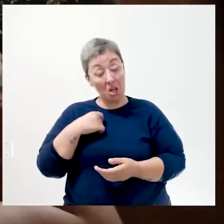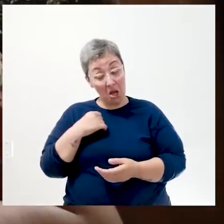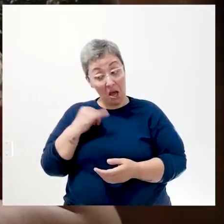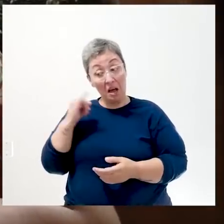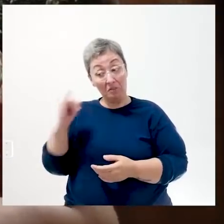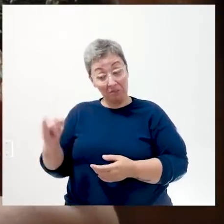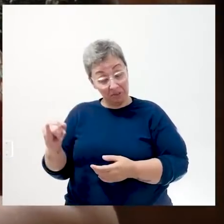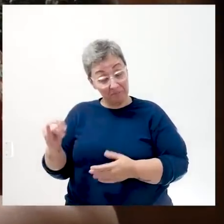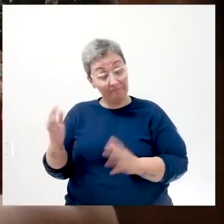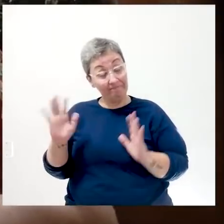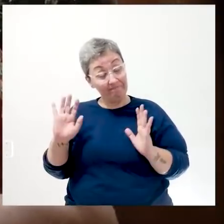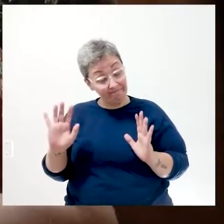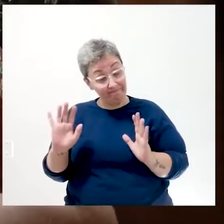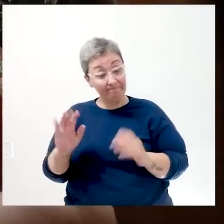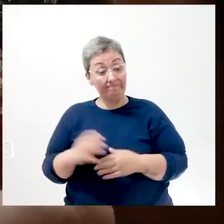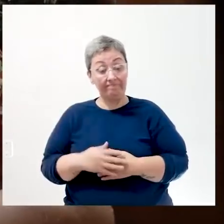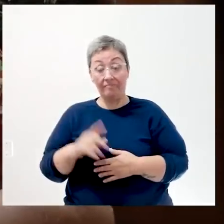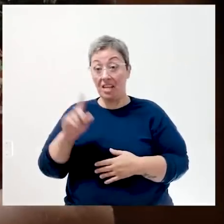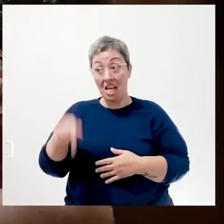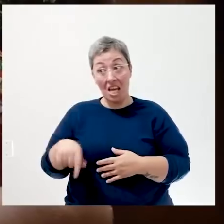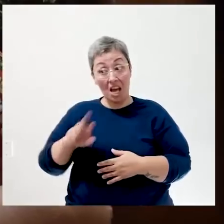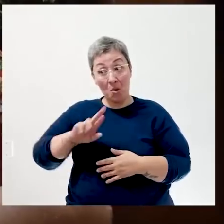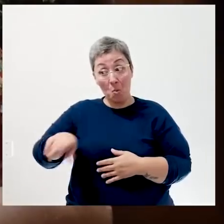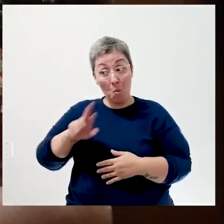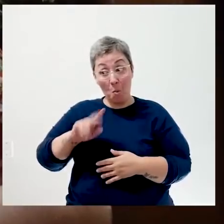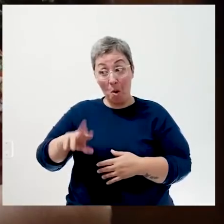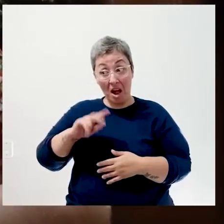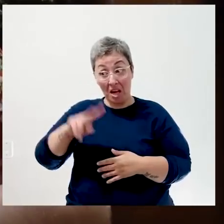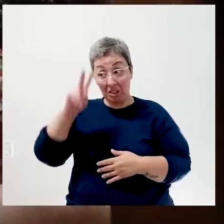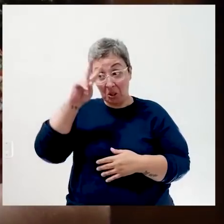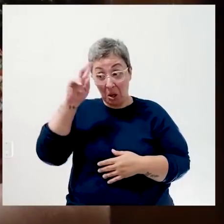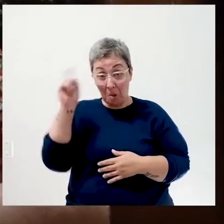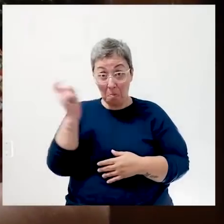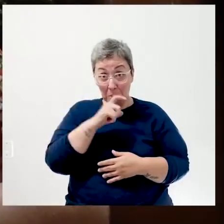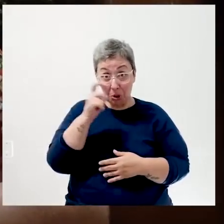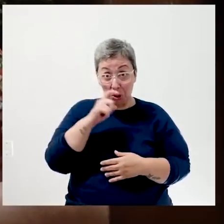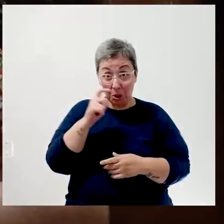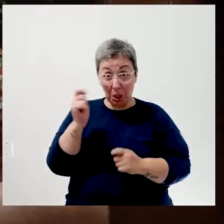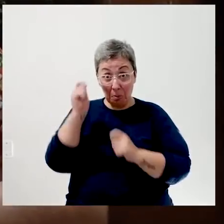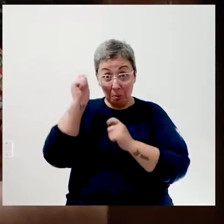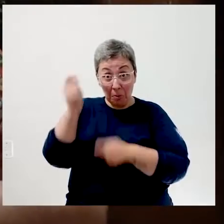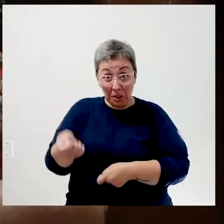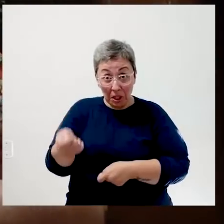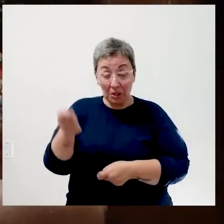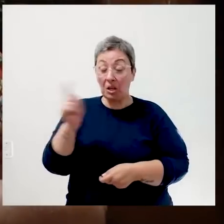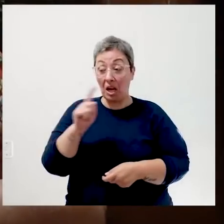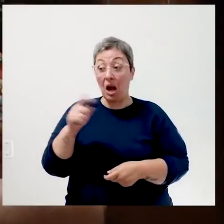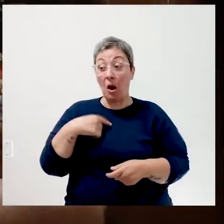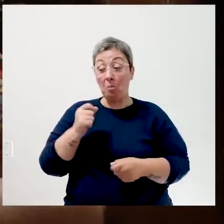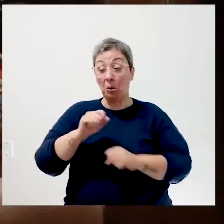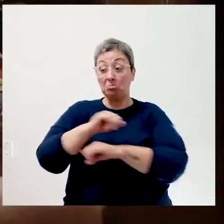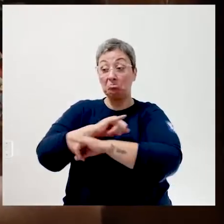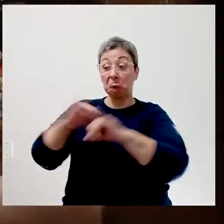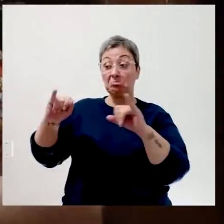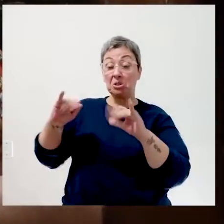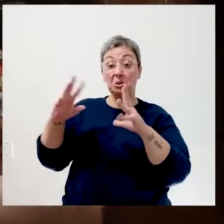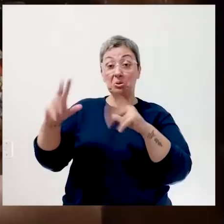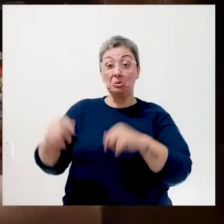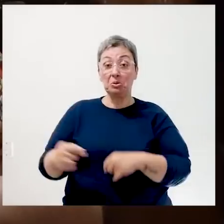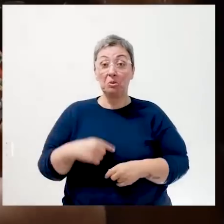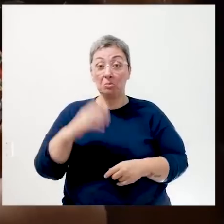A gente avisou. E essa não é uma história de pescador. Agora você pode dizer para todo